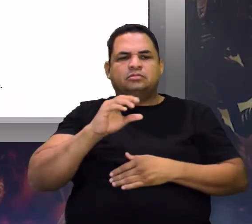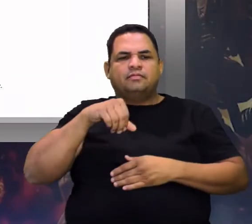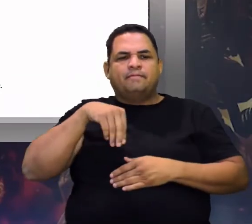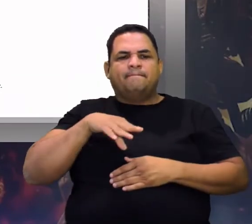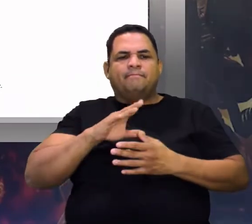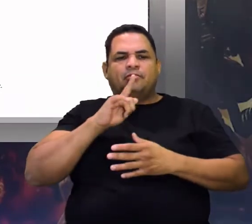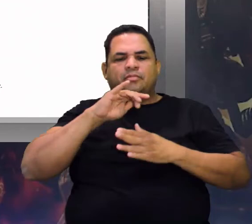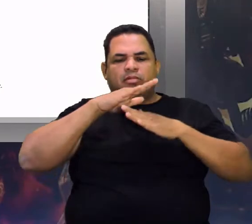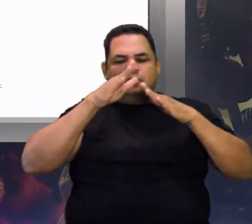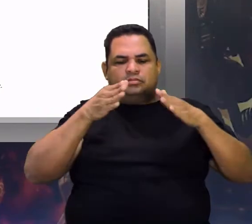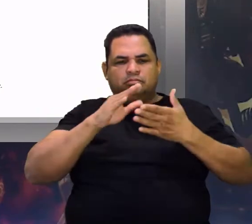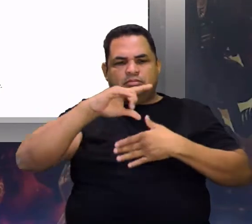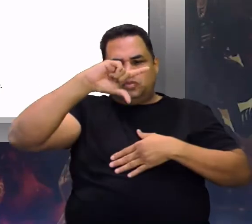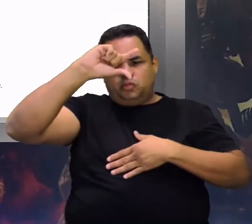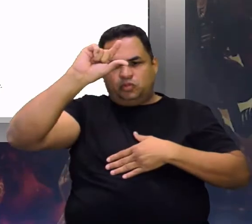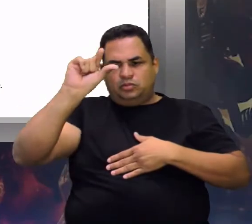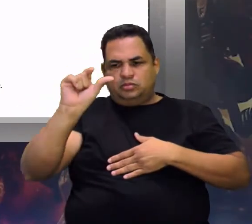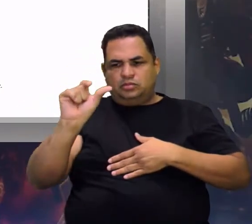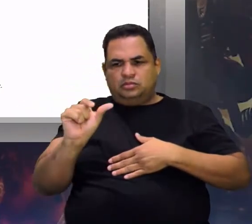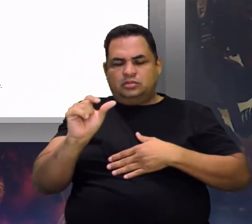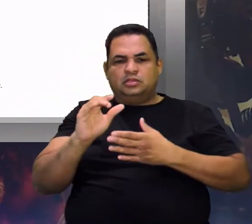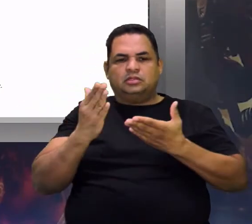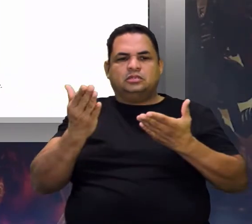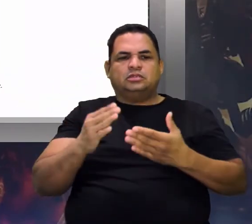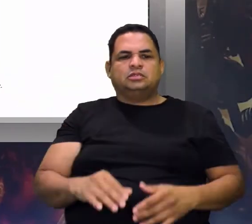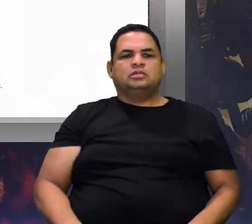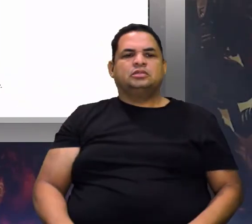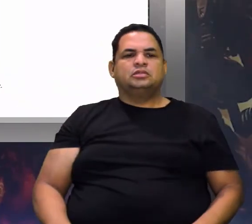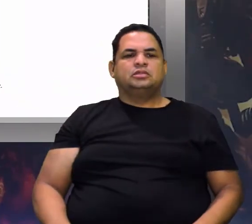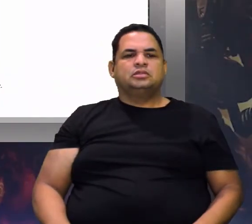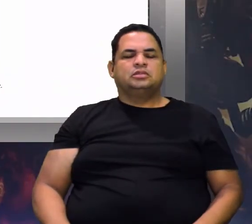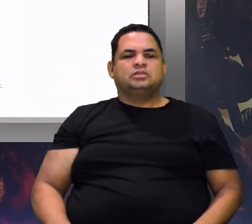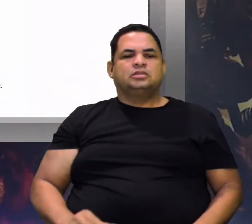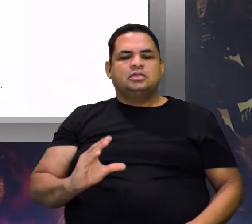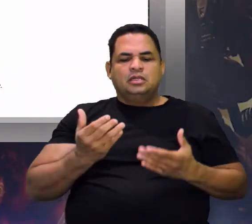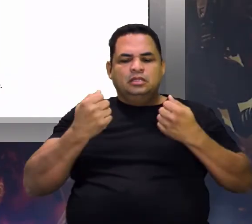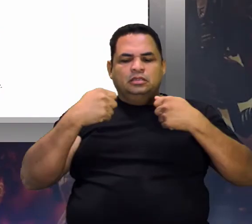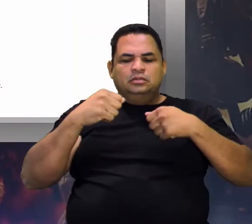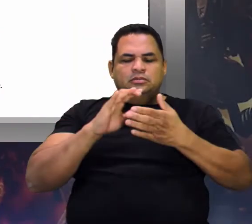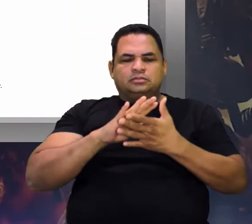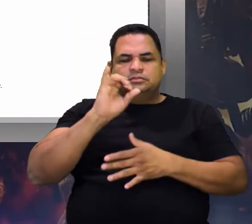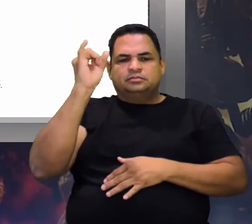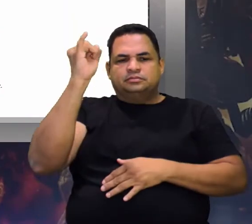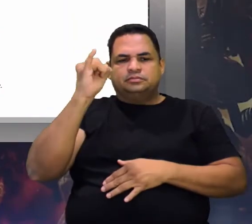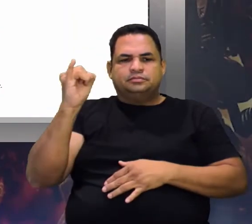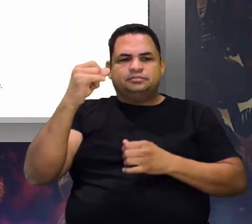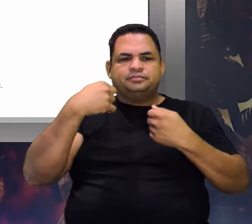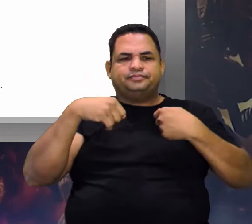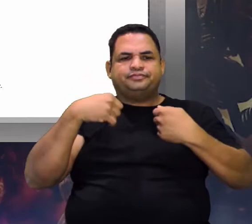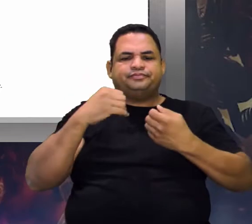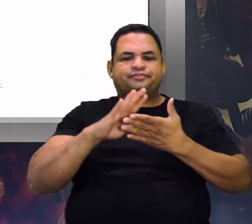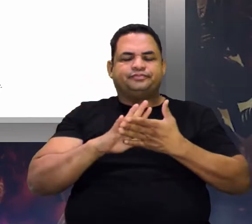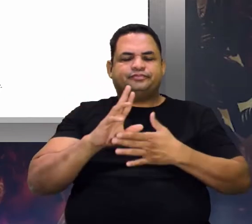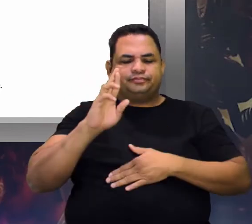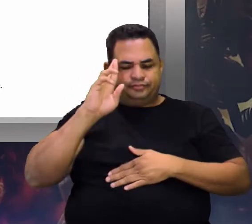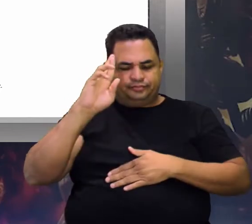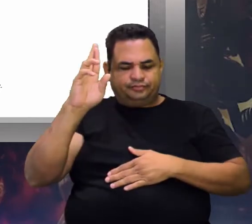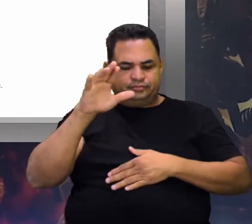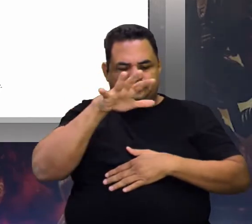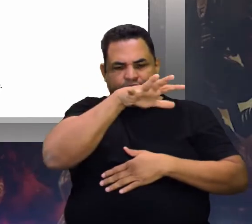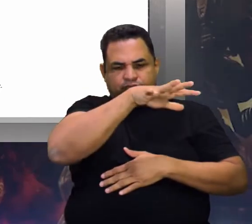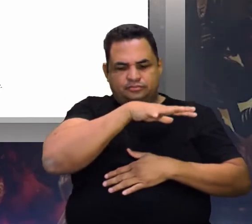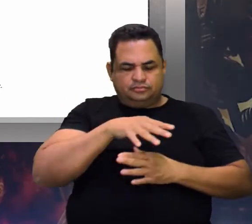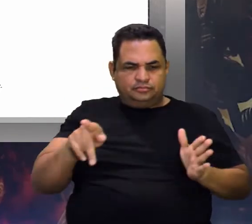Mediterrâneo. Aí ela vai primeiramente dominar a Itália. Se ela dominou a Itália, precisava dominar as regiões